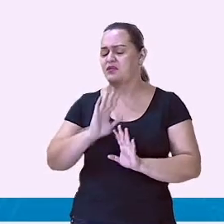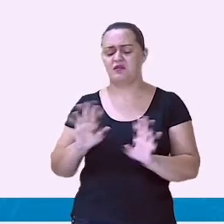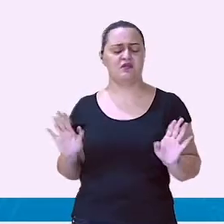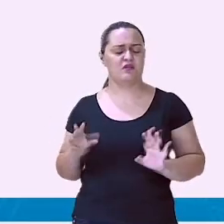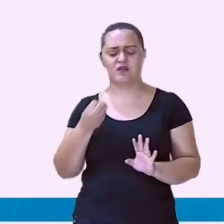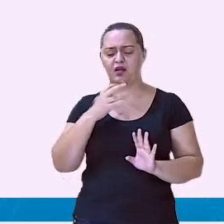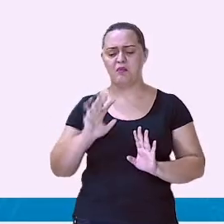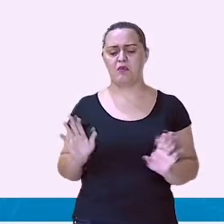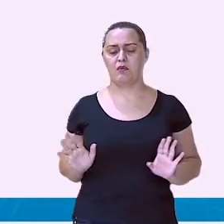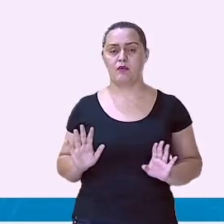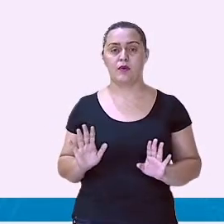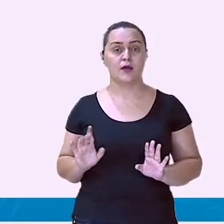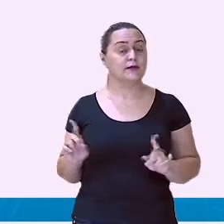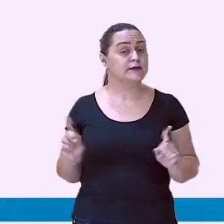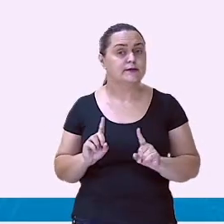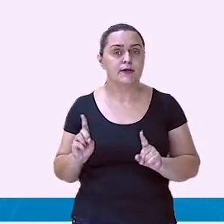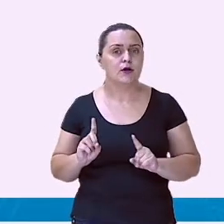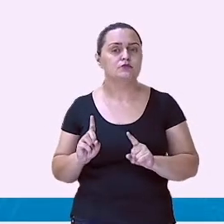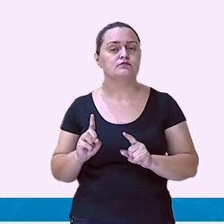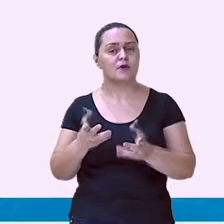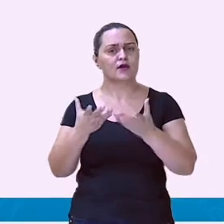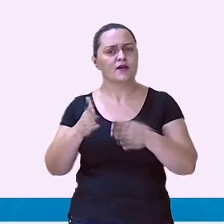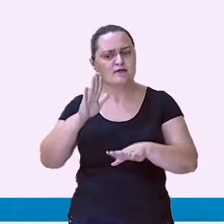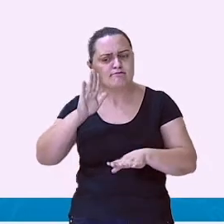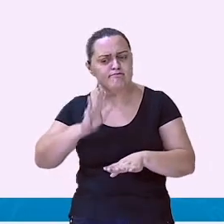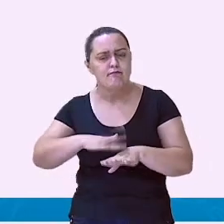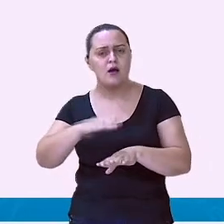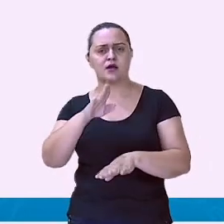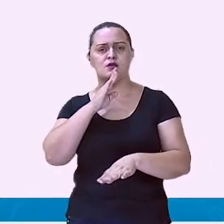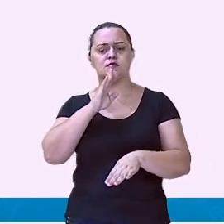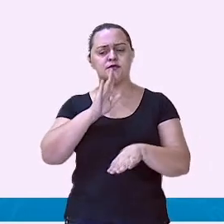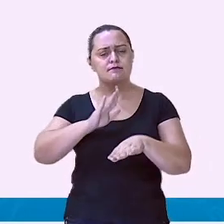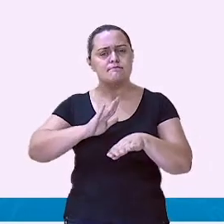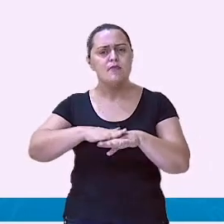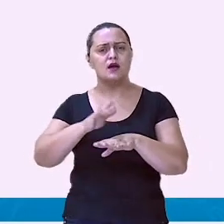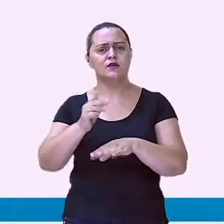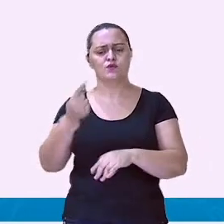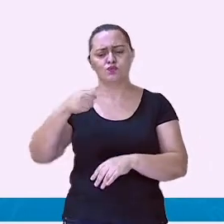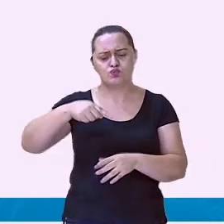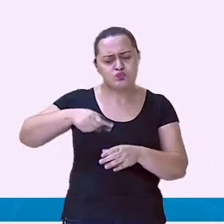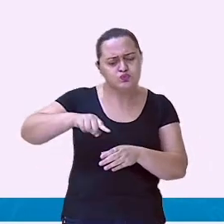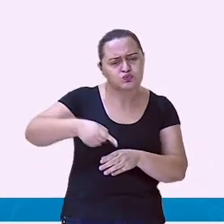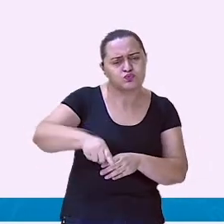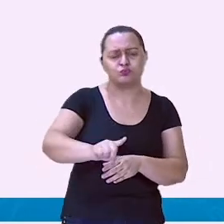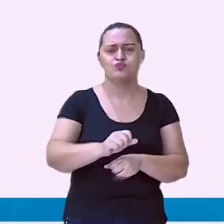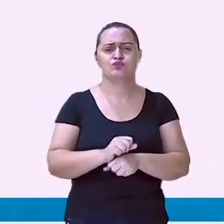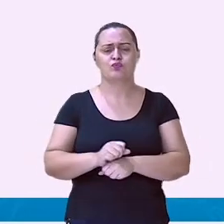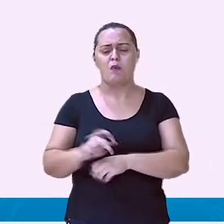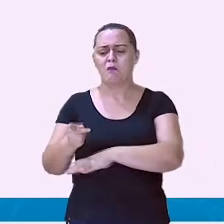Para garantir o poder sobre as terras ocupadas e explorar e poder